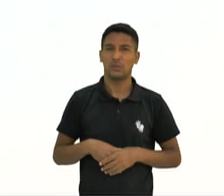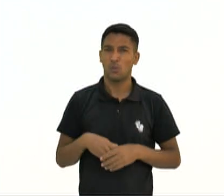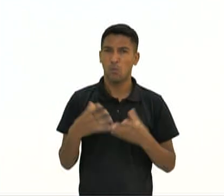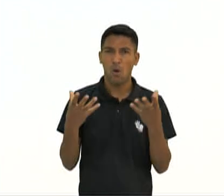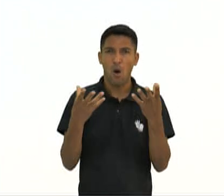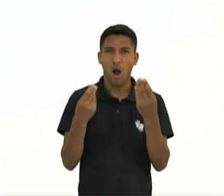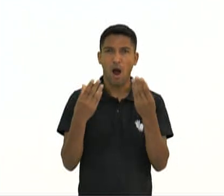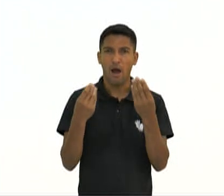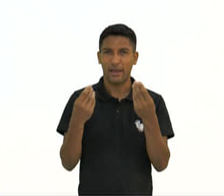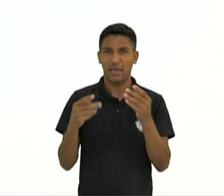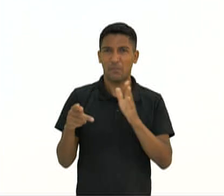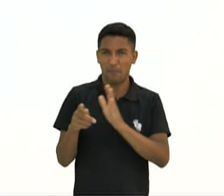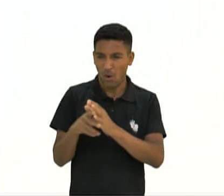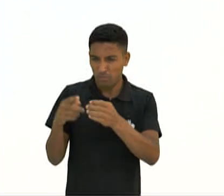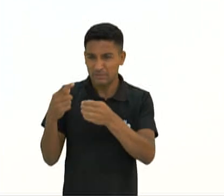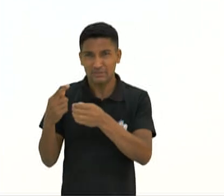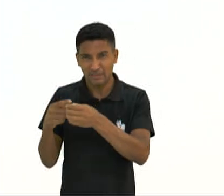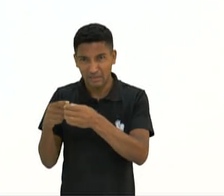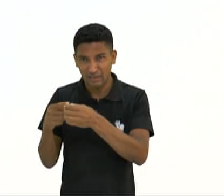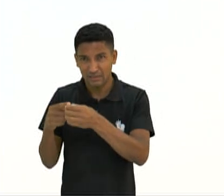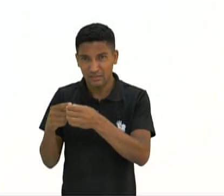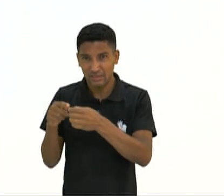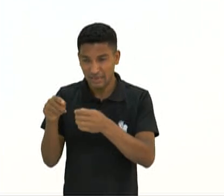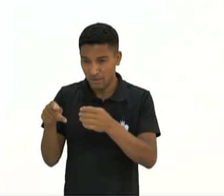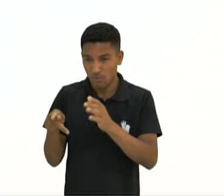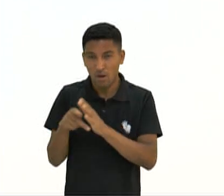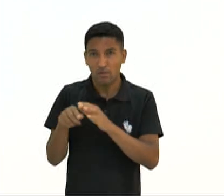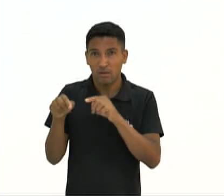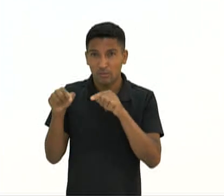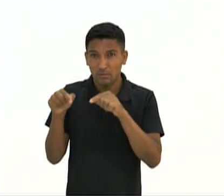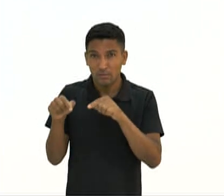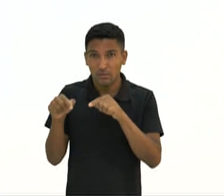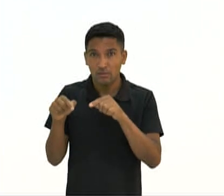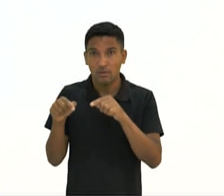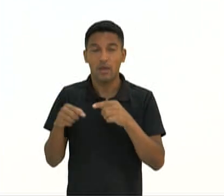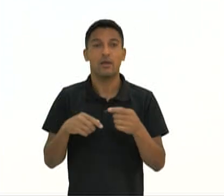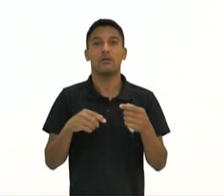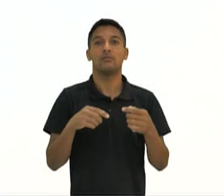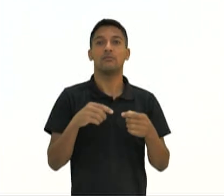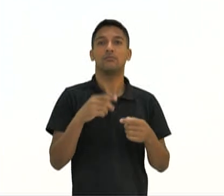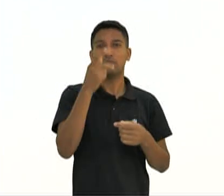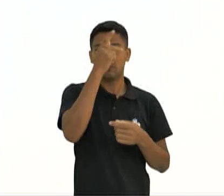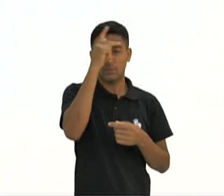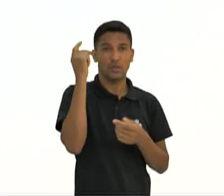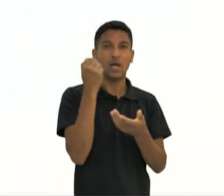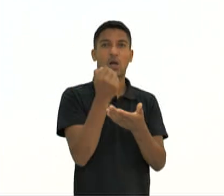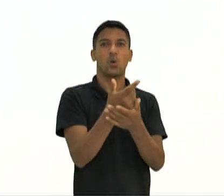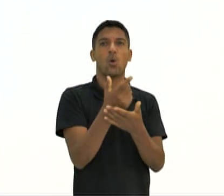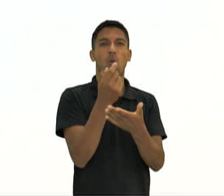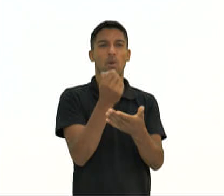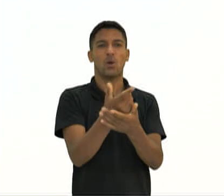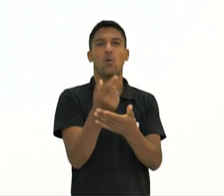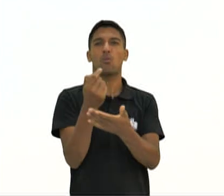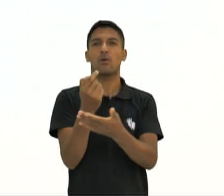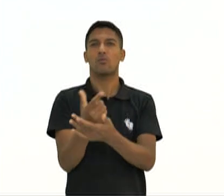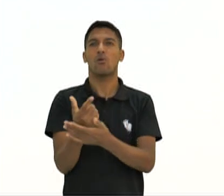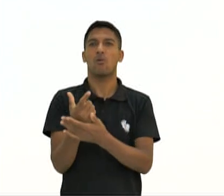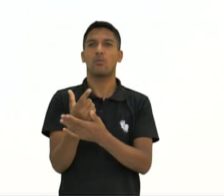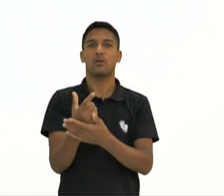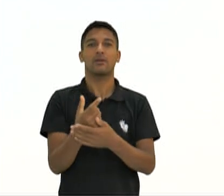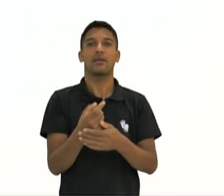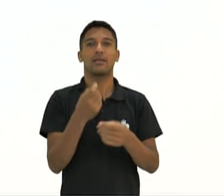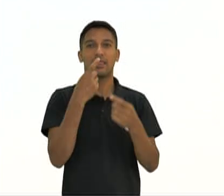cidade. Eles compram o lixo dos arredores e utilizam principalmente como estruturação para material reciclável.